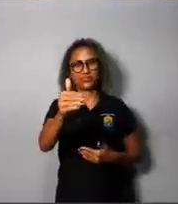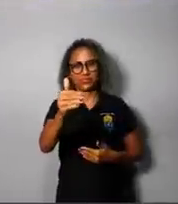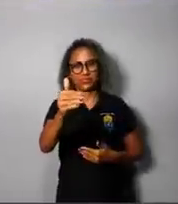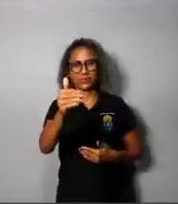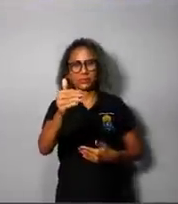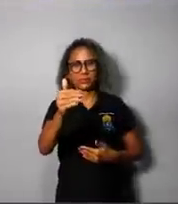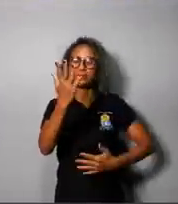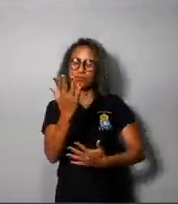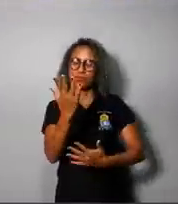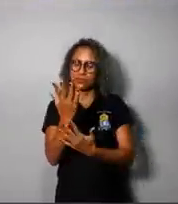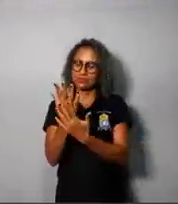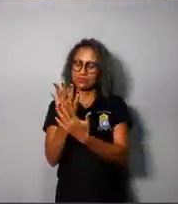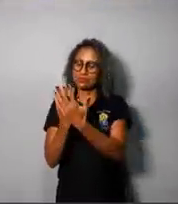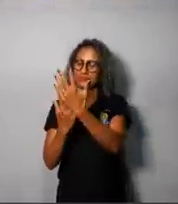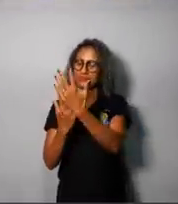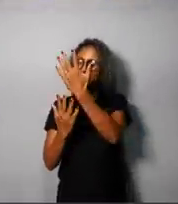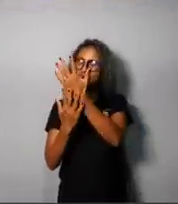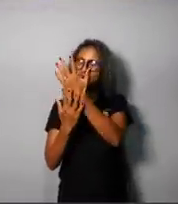Estar em tuas mãos.